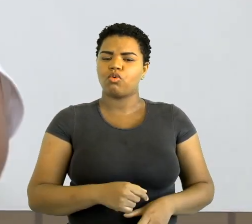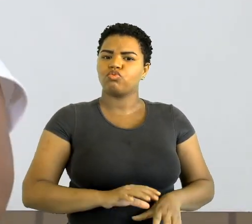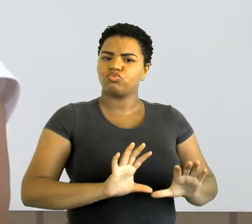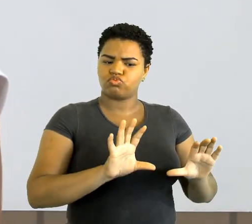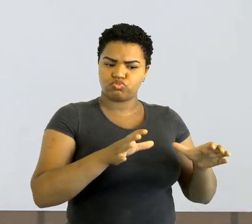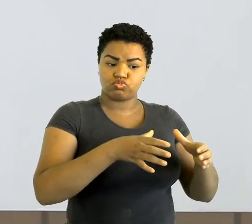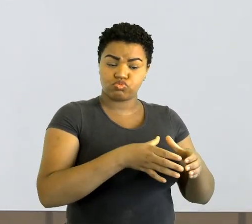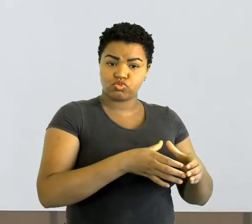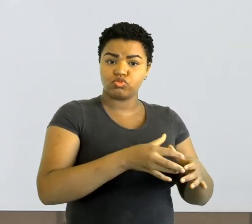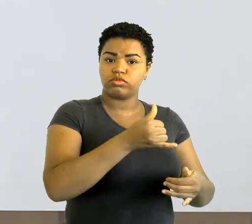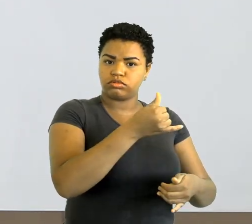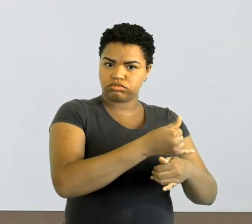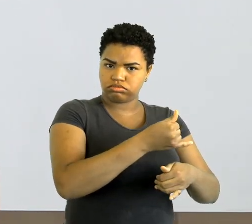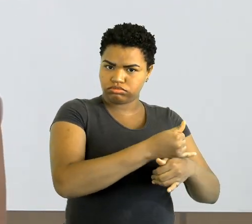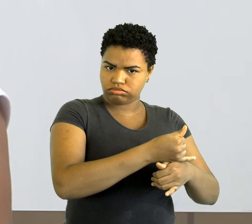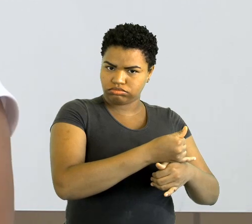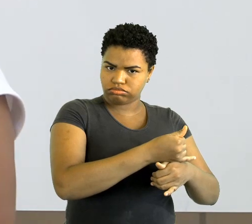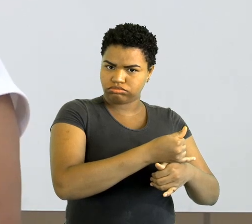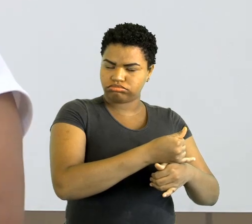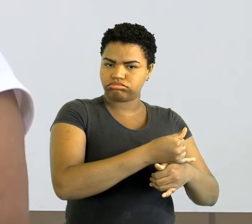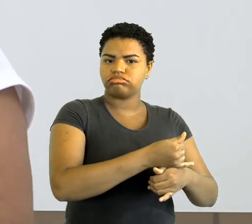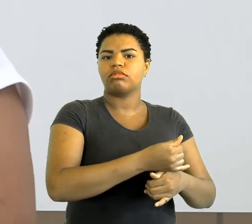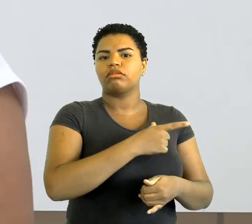coluna vertebral os animais